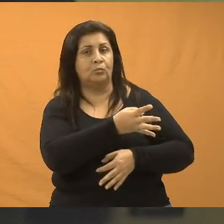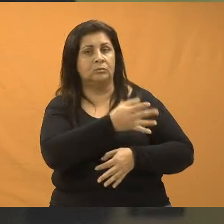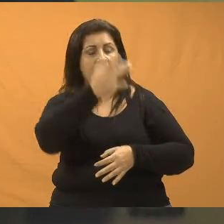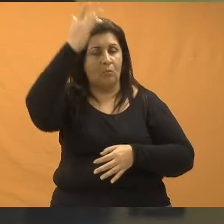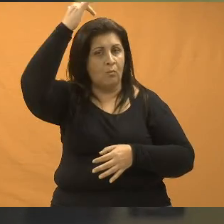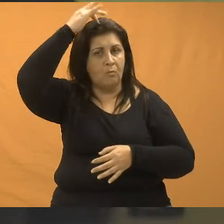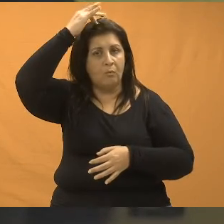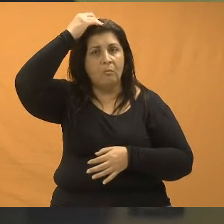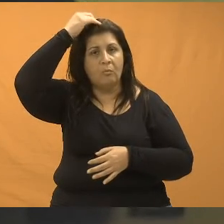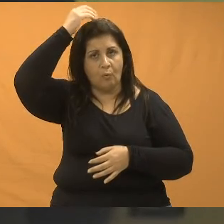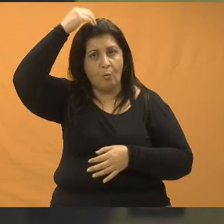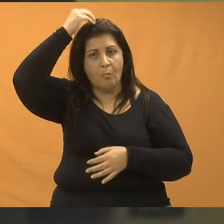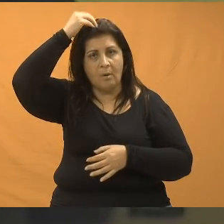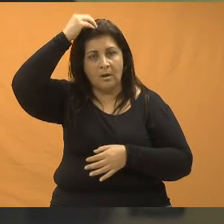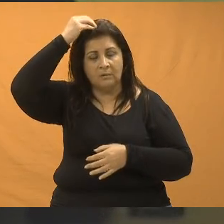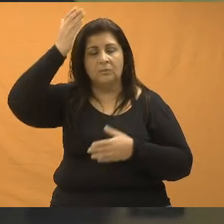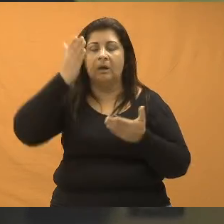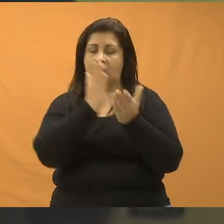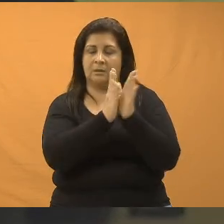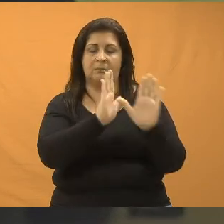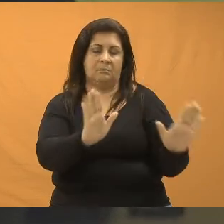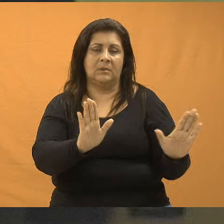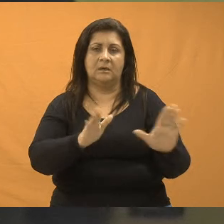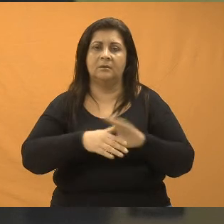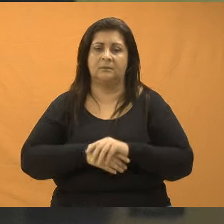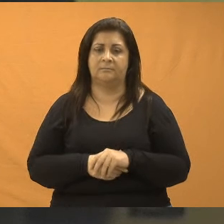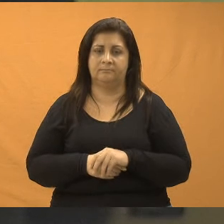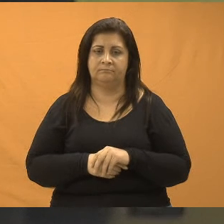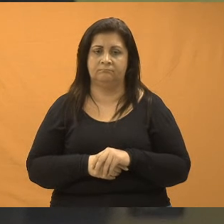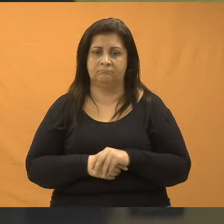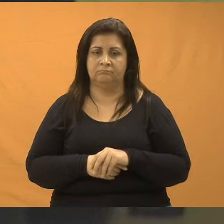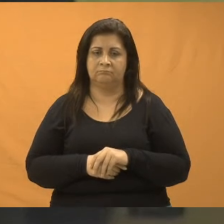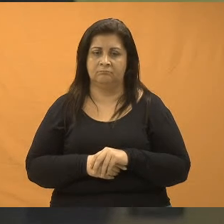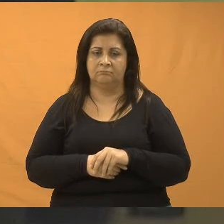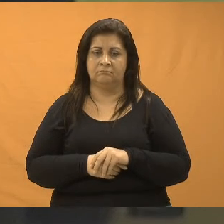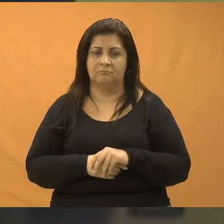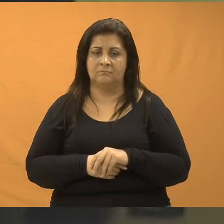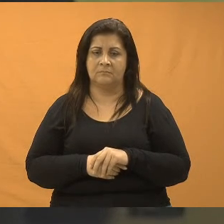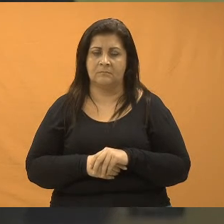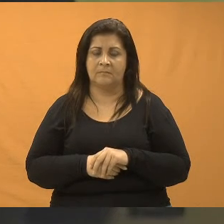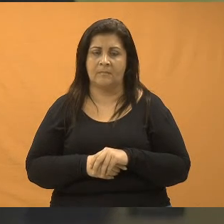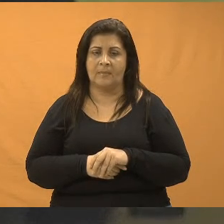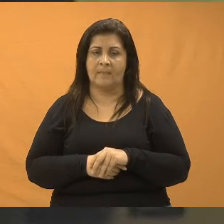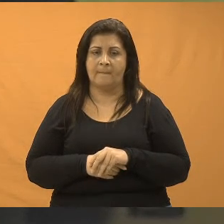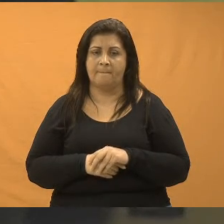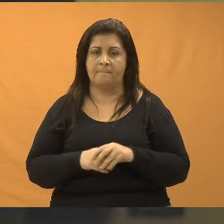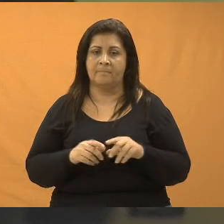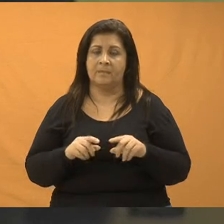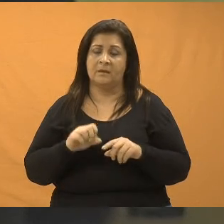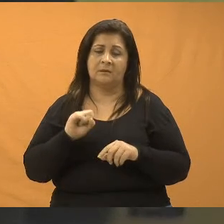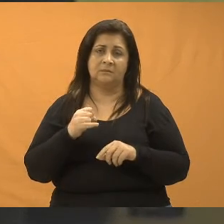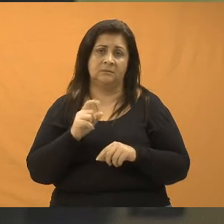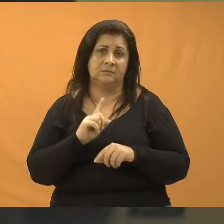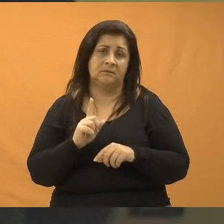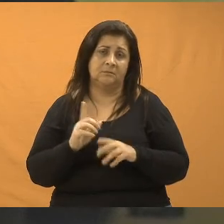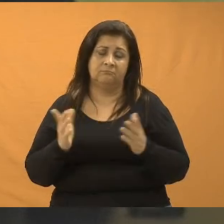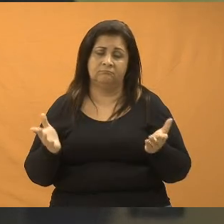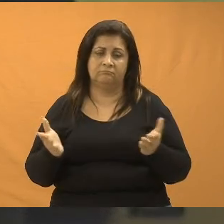inelegível ali, a gente consegue barrar a prefeitura, barrar ela nas contratações da prefeitura. Caso